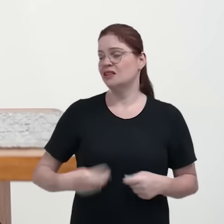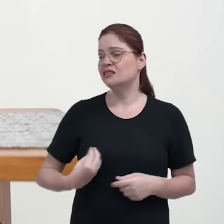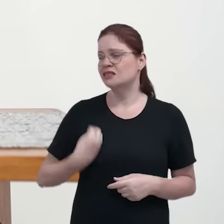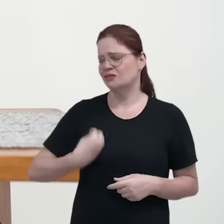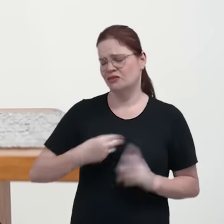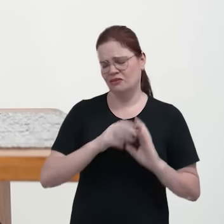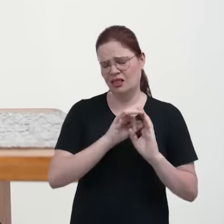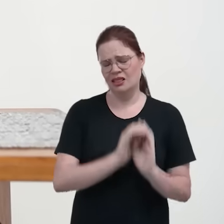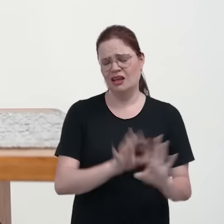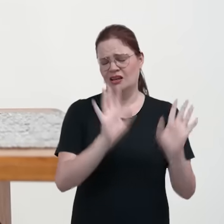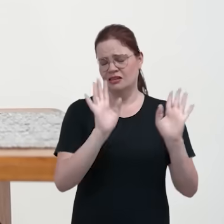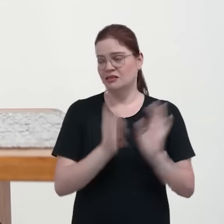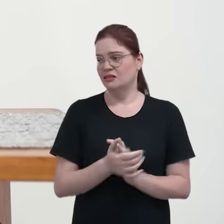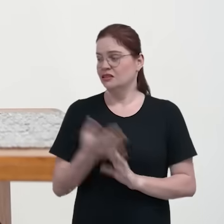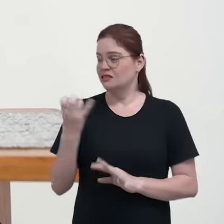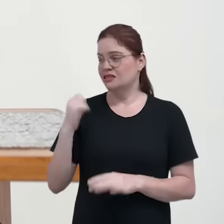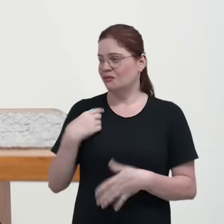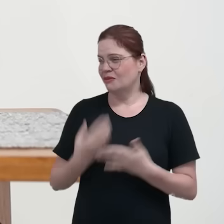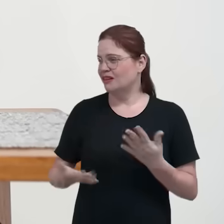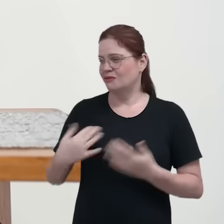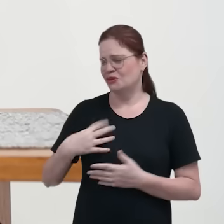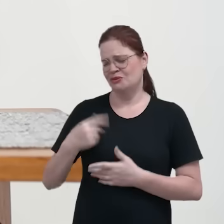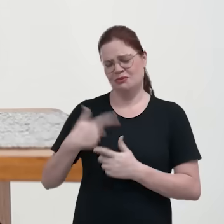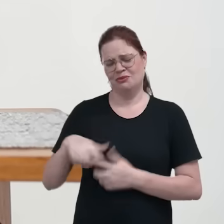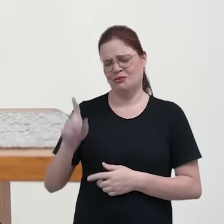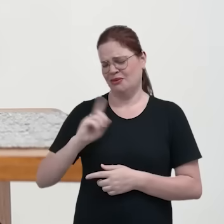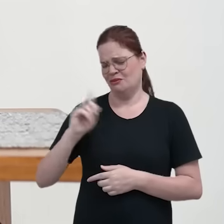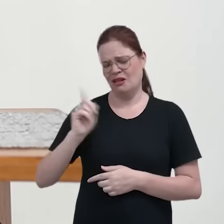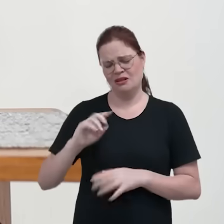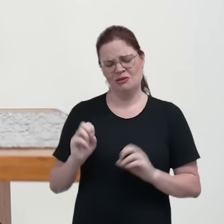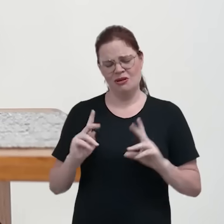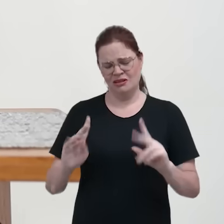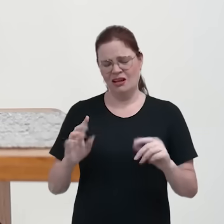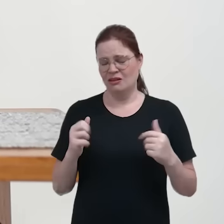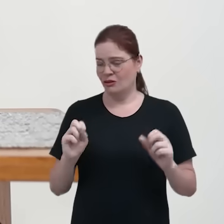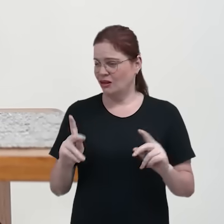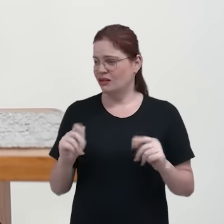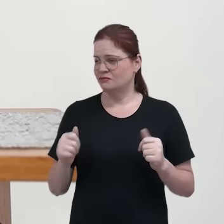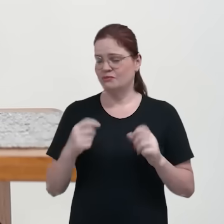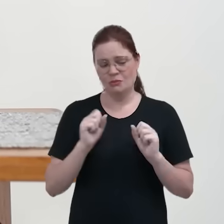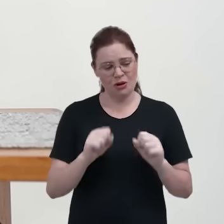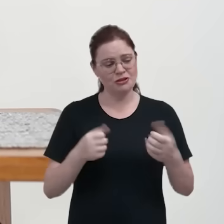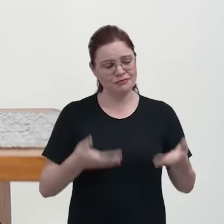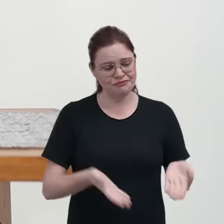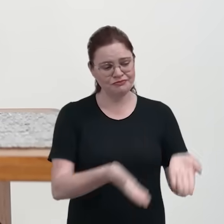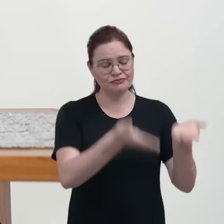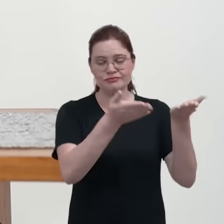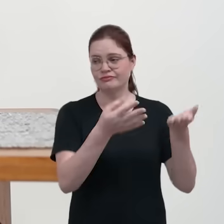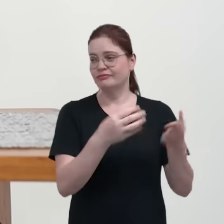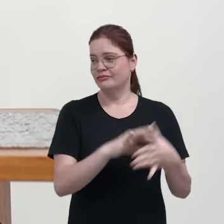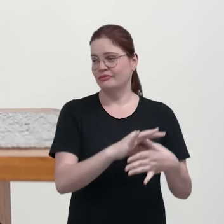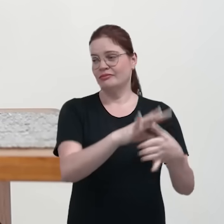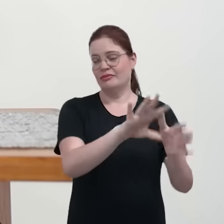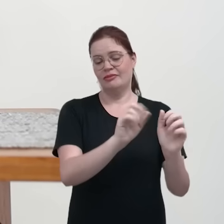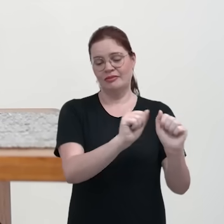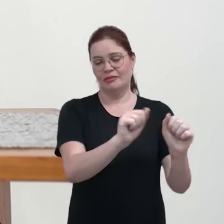viver. Ainda que eu perca o direito de mãe, mas o filho precisa